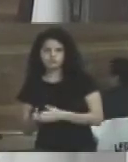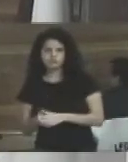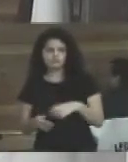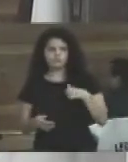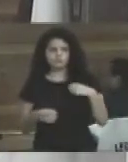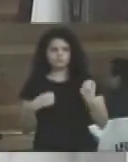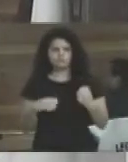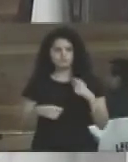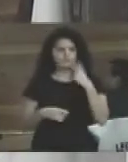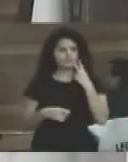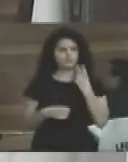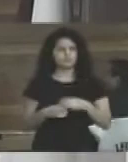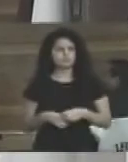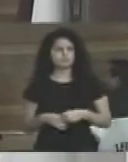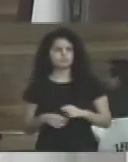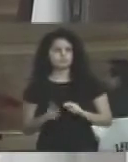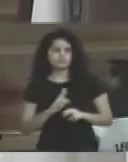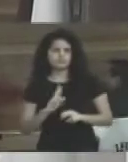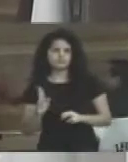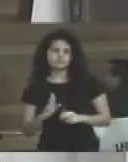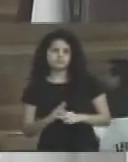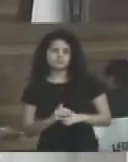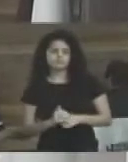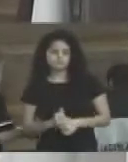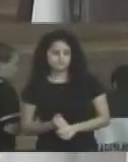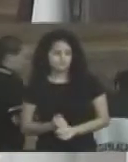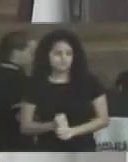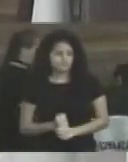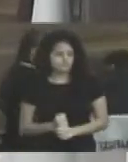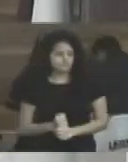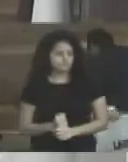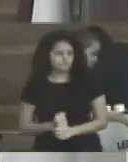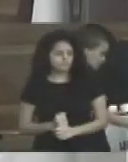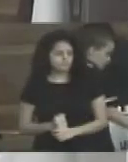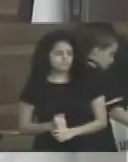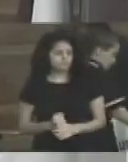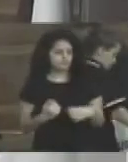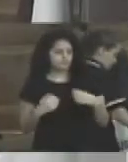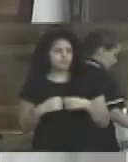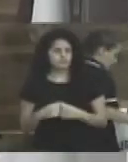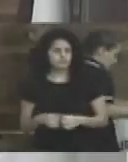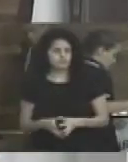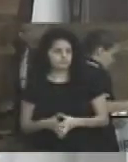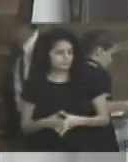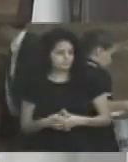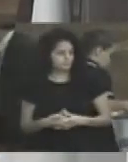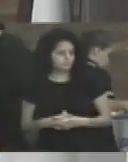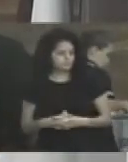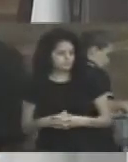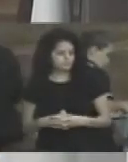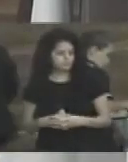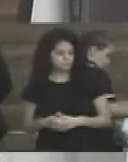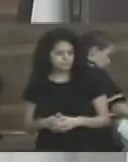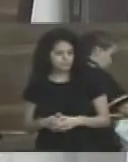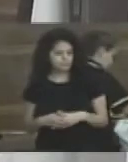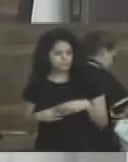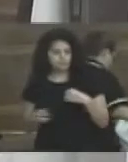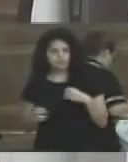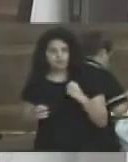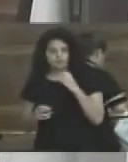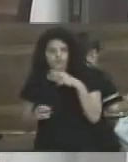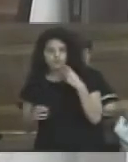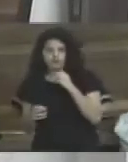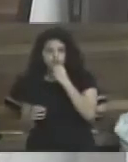alguma coisa em relação ao idoso. Eu vou aproveitar a tribuna para passar coisas boas, porque de coisas ruins a gente já está